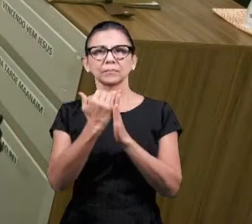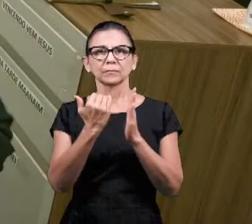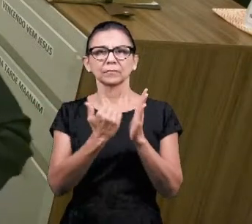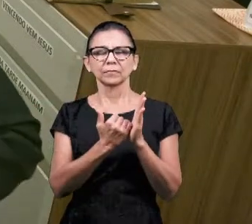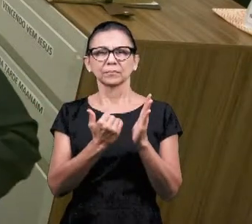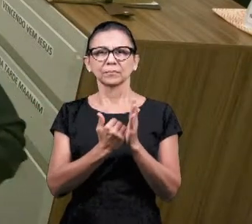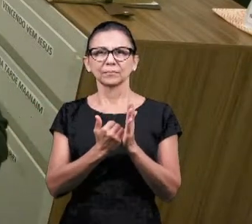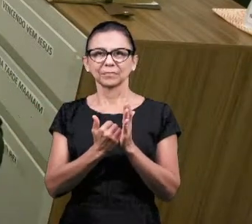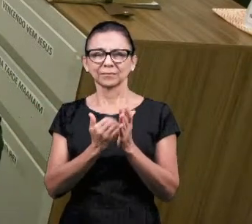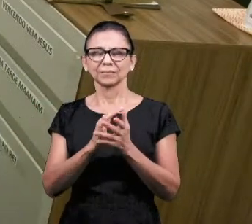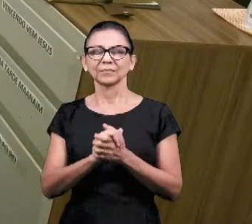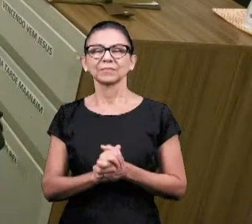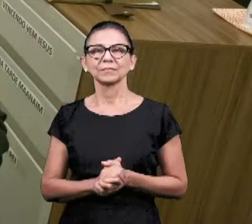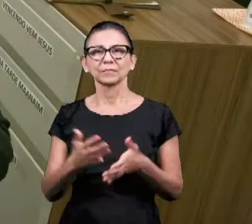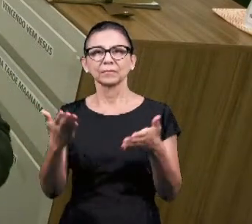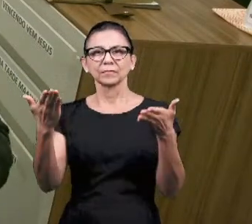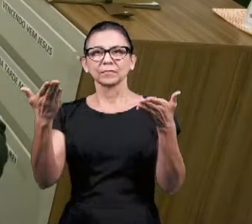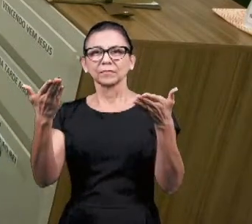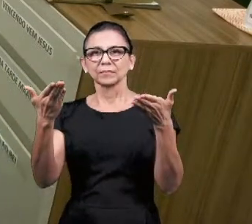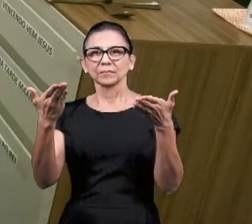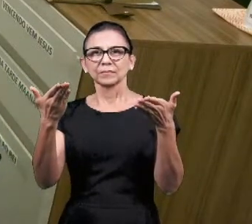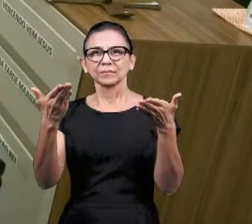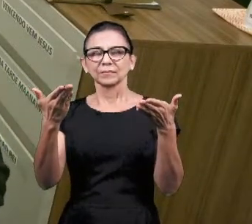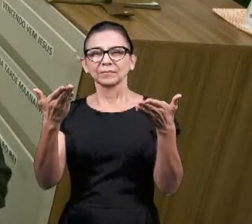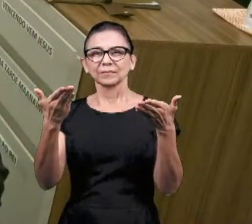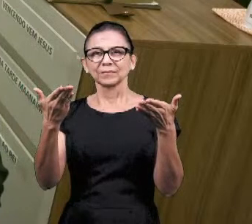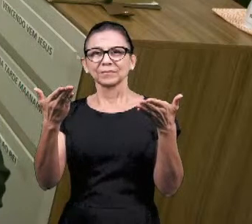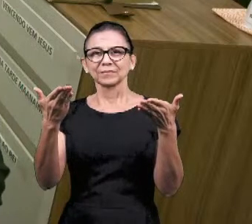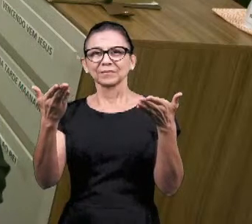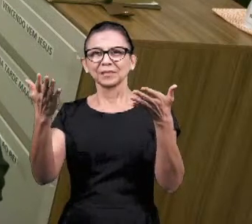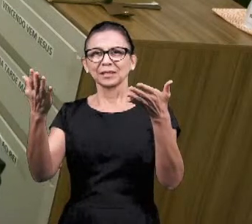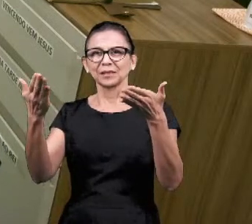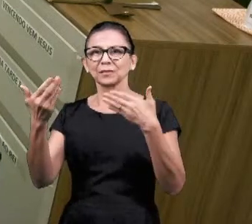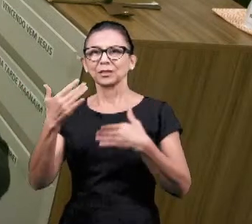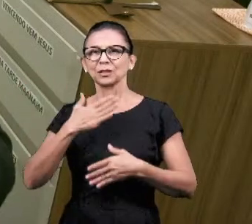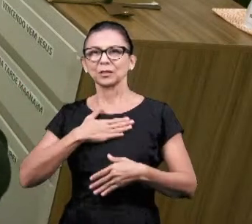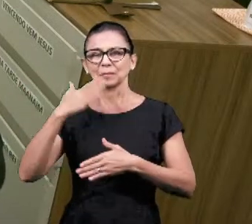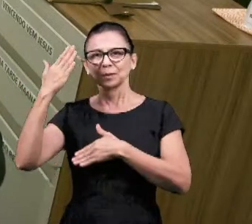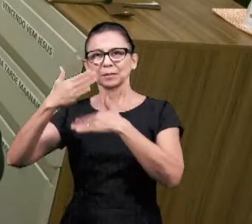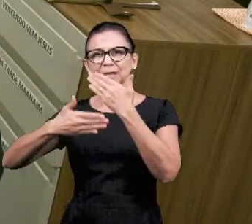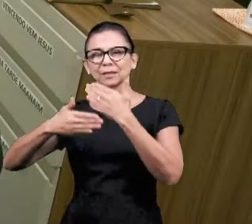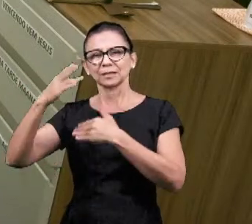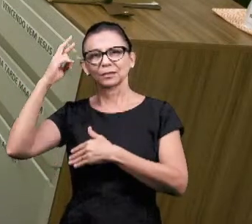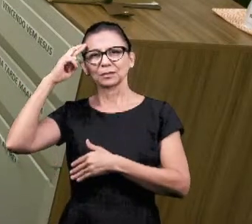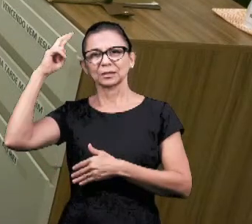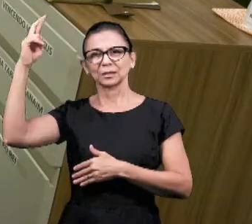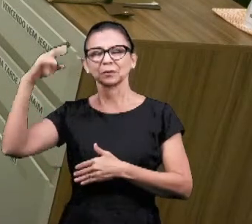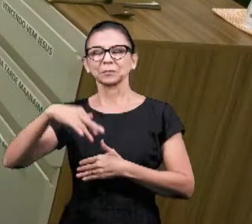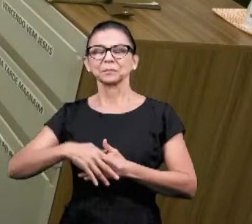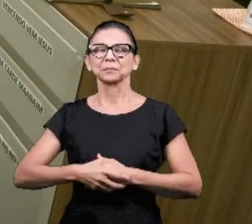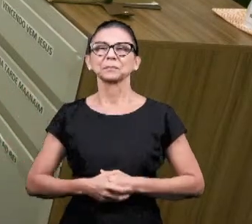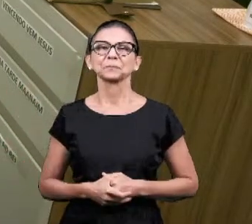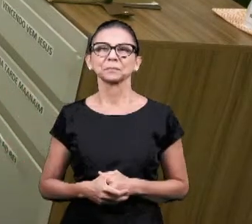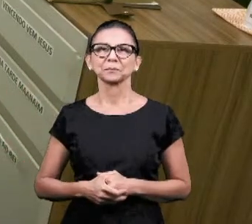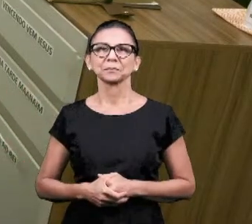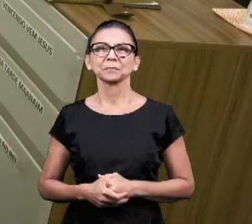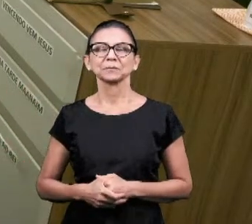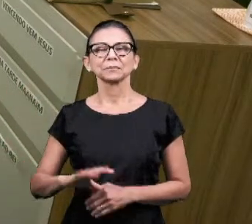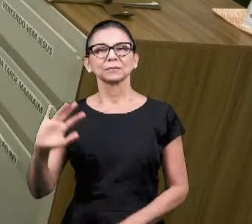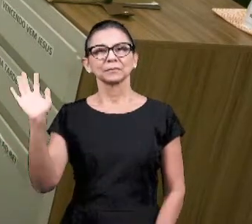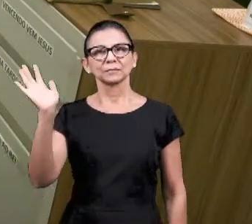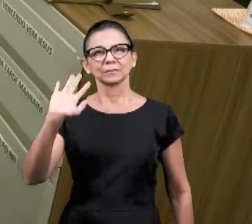horas tem um programa Vinde a Mim. Logo após o culto, os irmãos acompanham pela Rádio Manaim. Nós queremos nos despedir dos